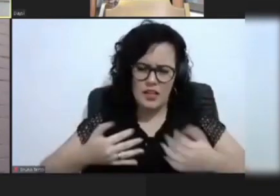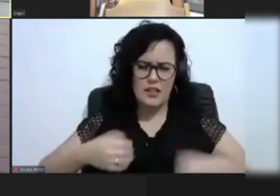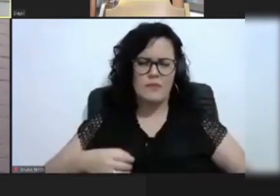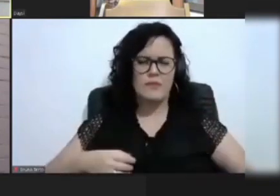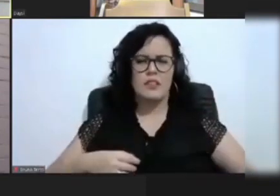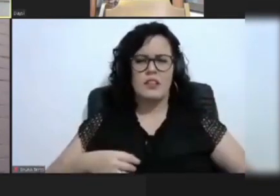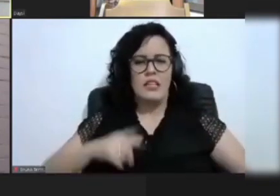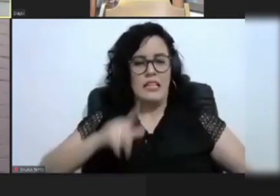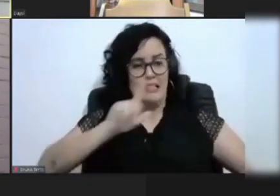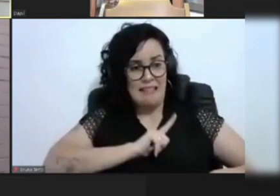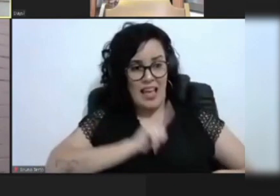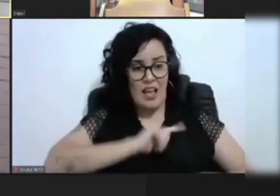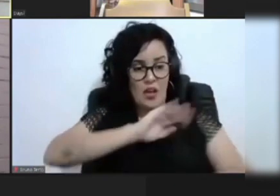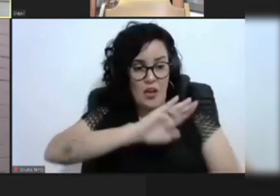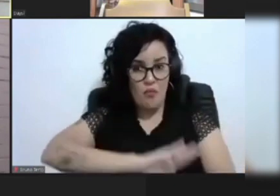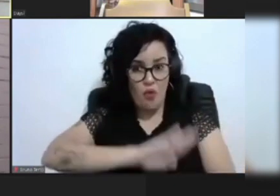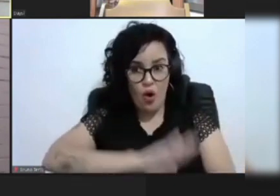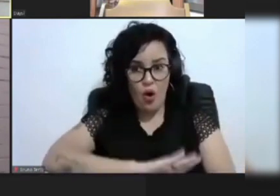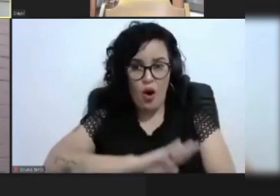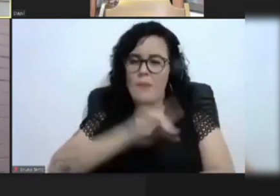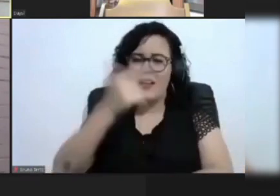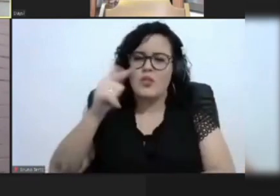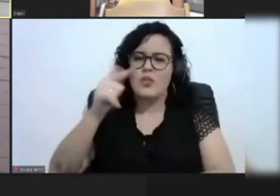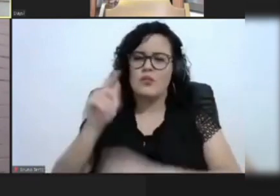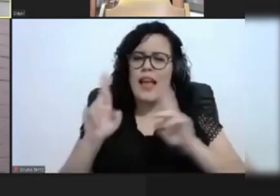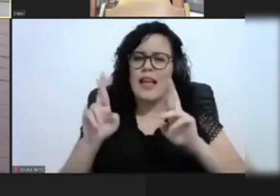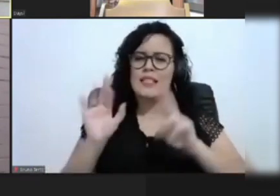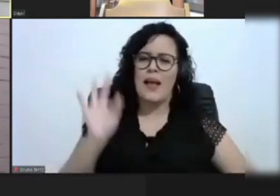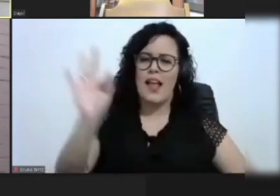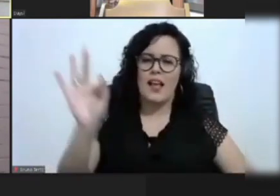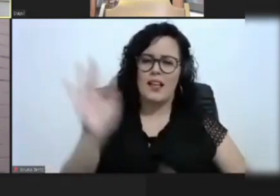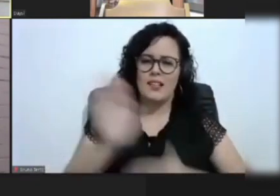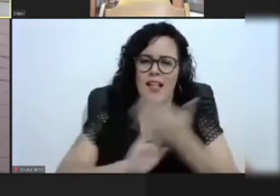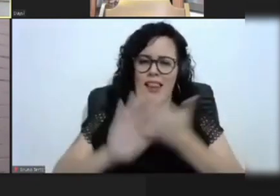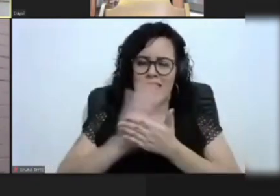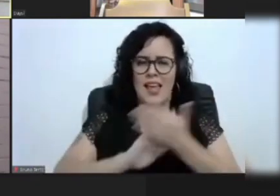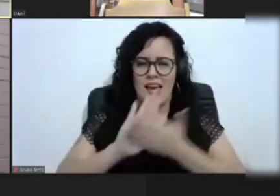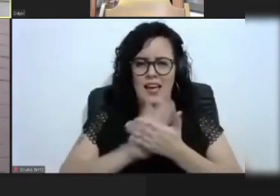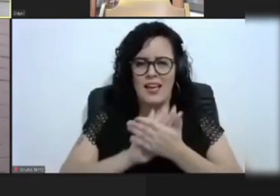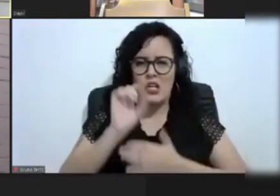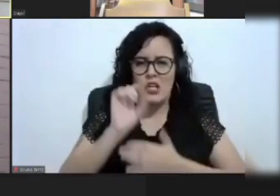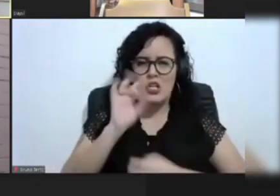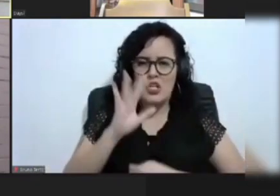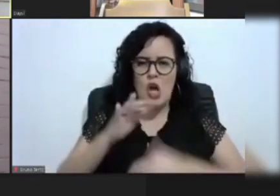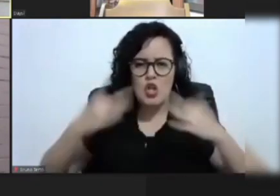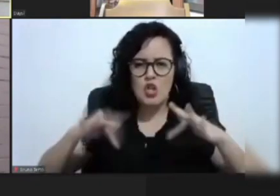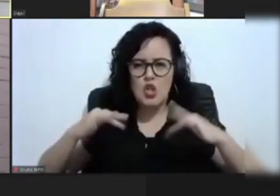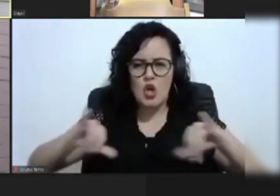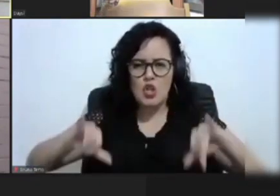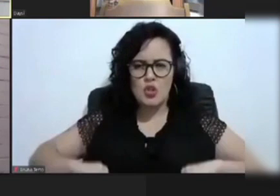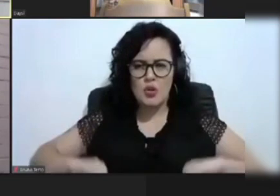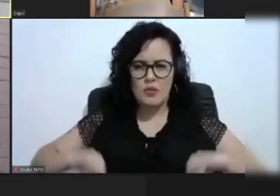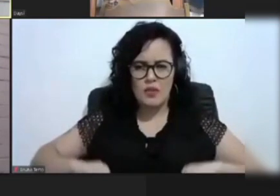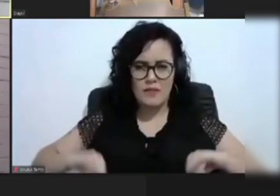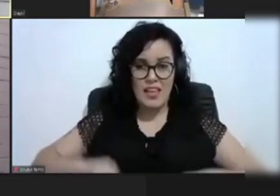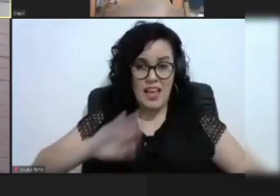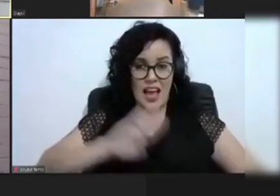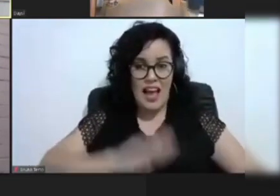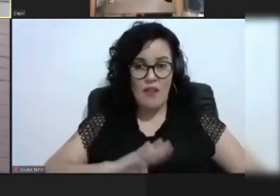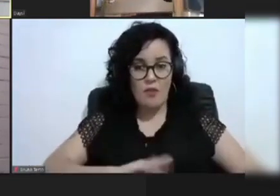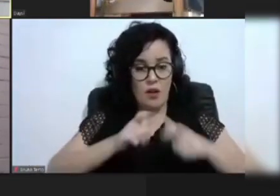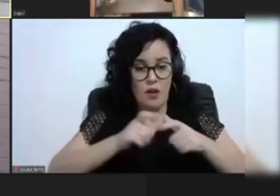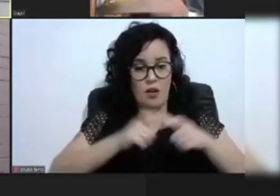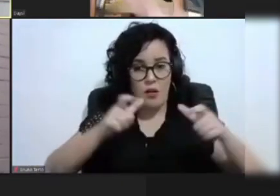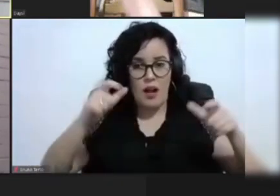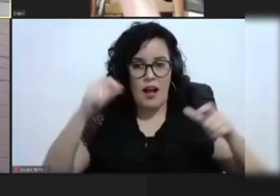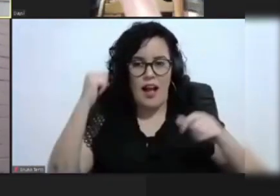fome, não há esperança, só existe desolação e dor, a fome nutre a violência e o